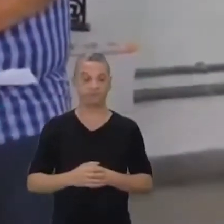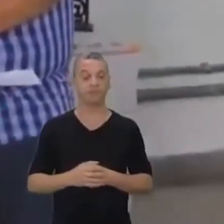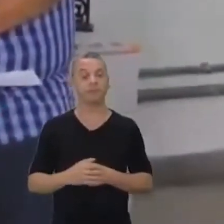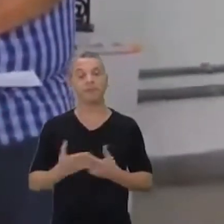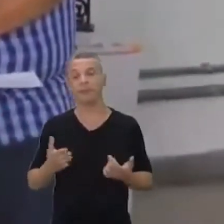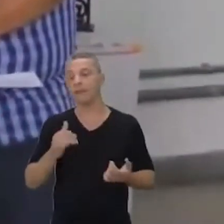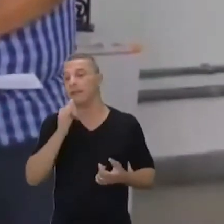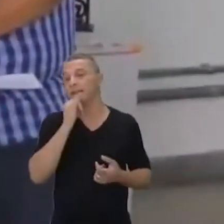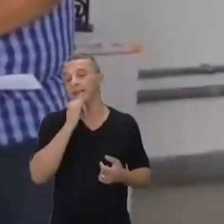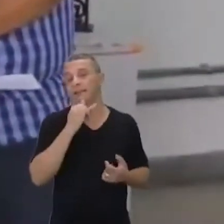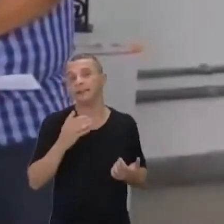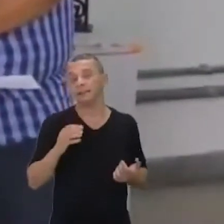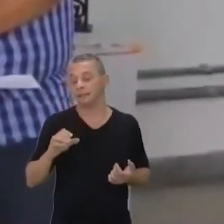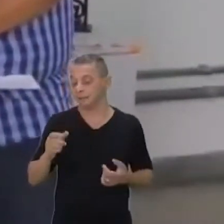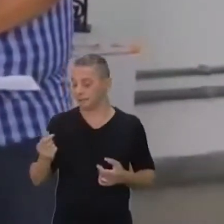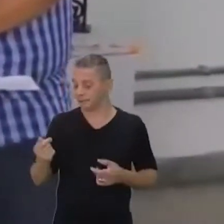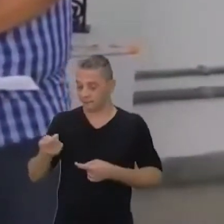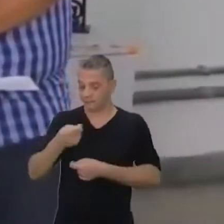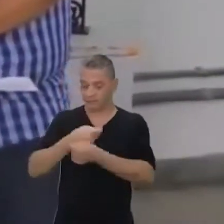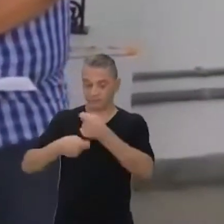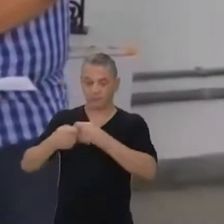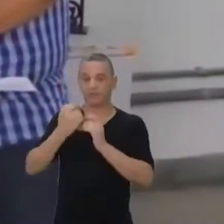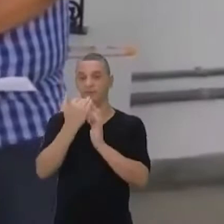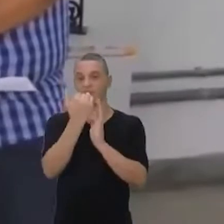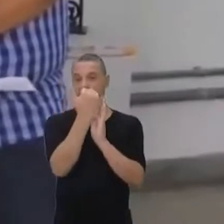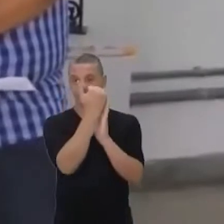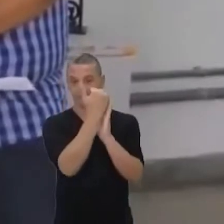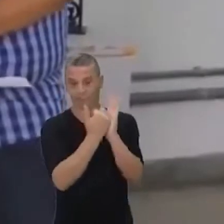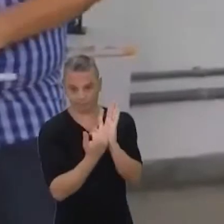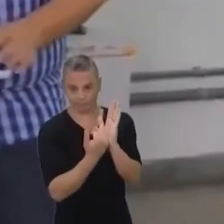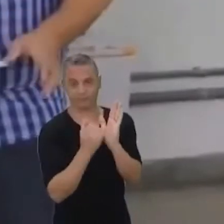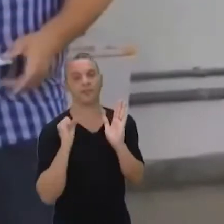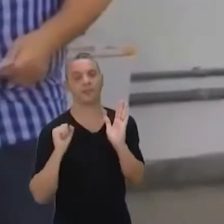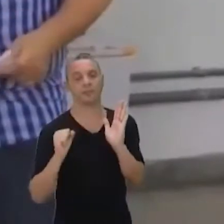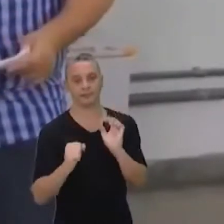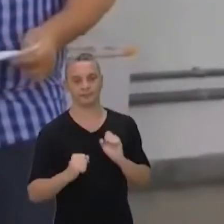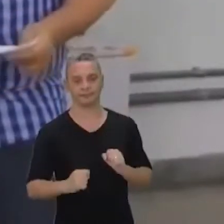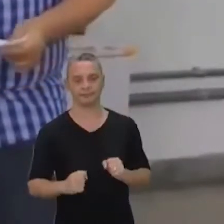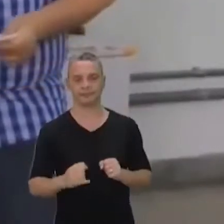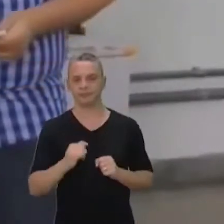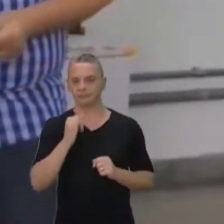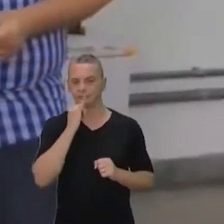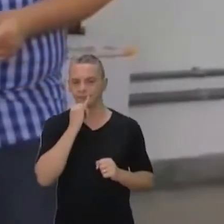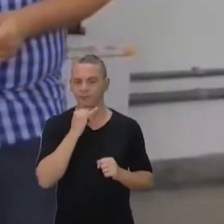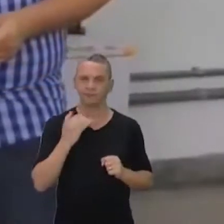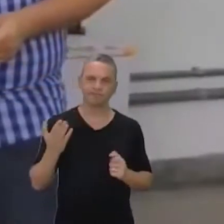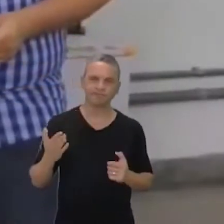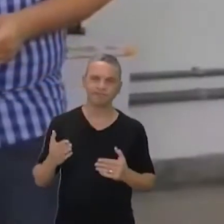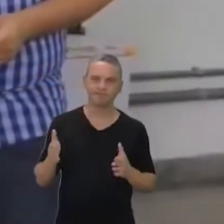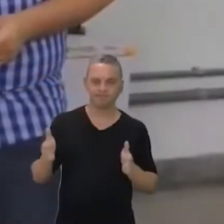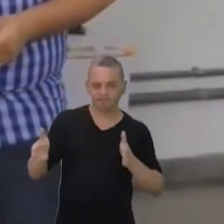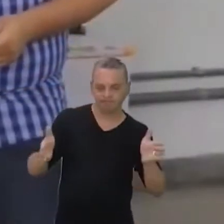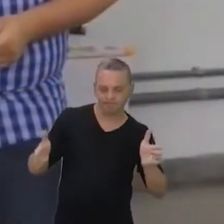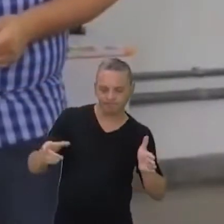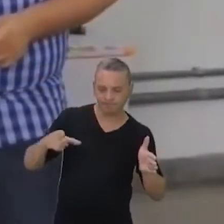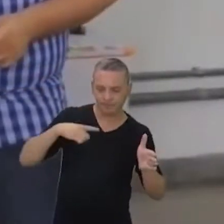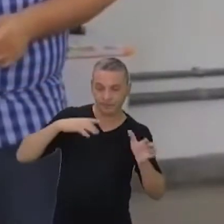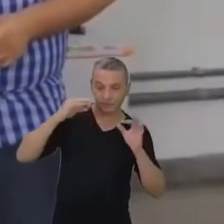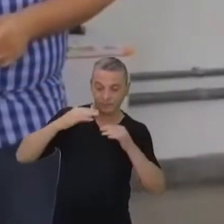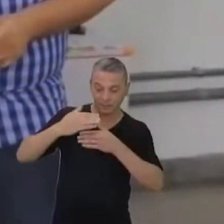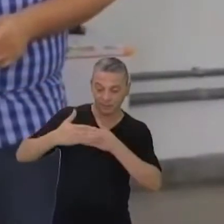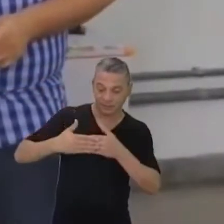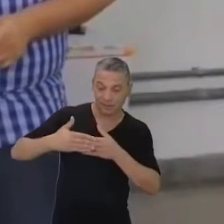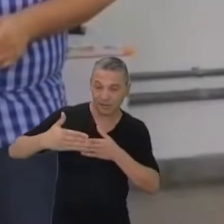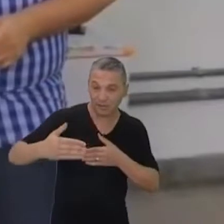E, por exemplo, a taxa Selic também pode cair, como você já deu esse exemplo. Sim. A gente tem alguma previsão para o